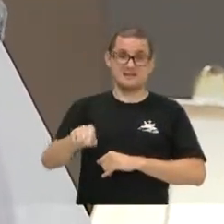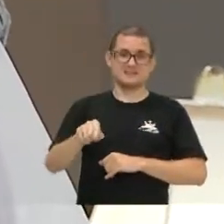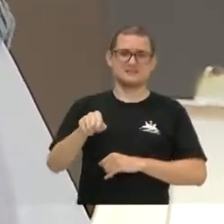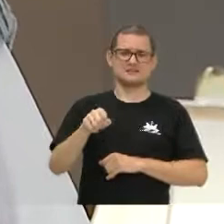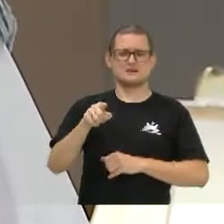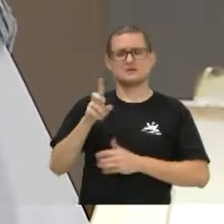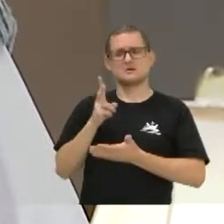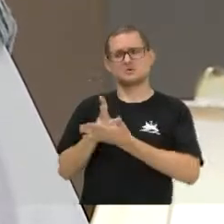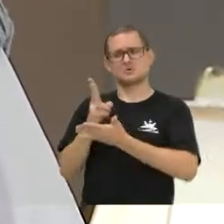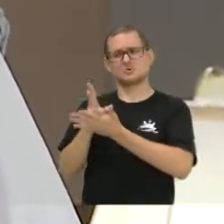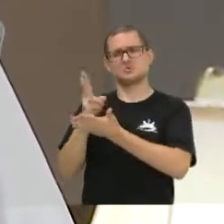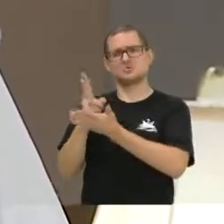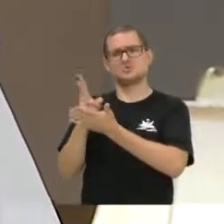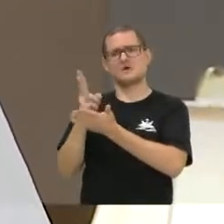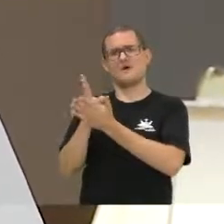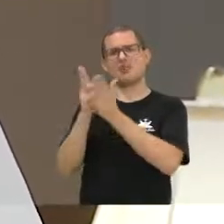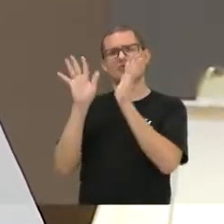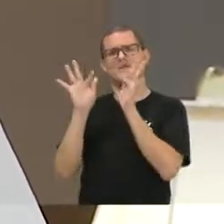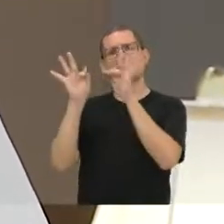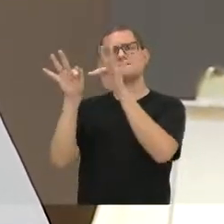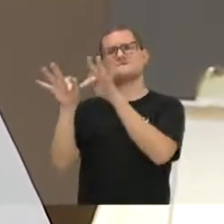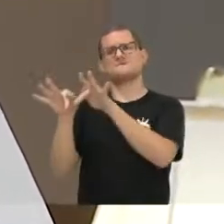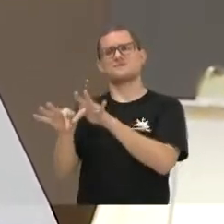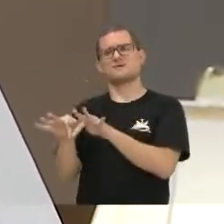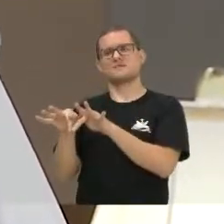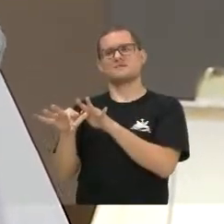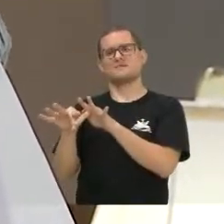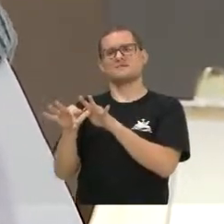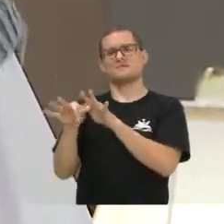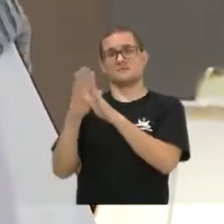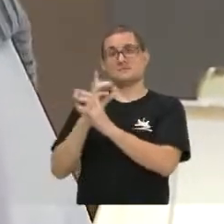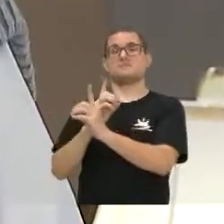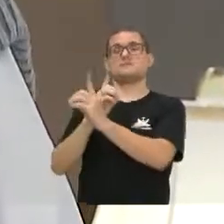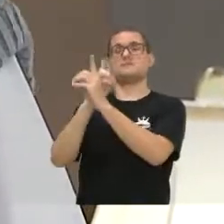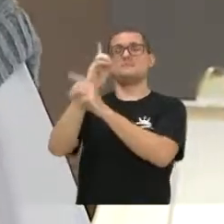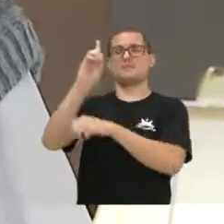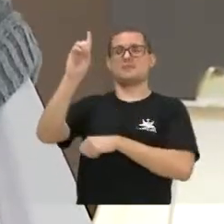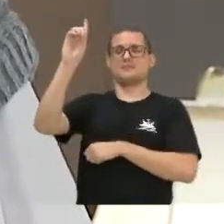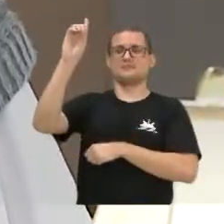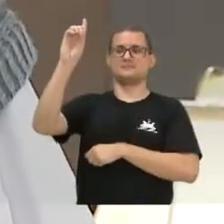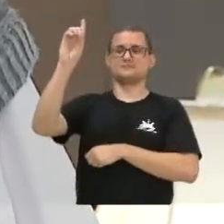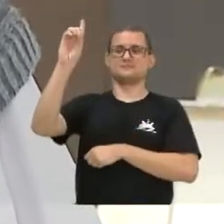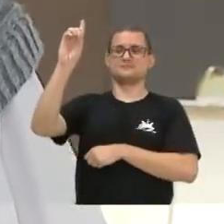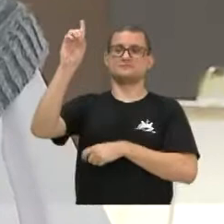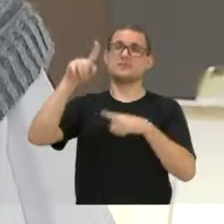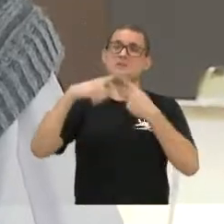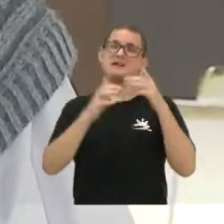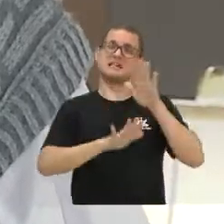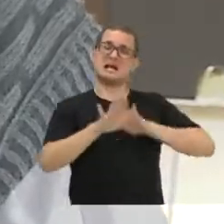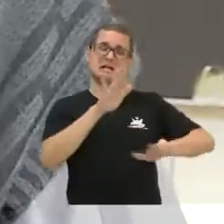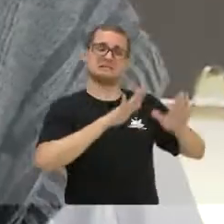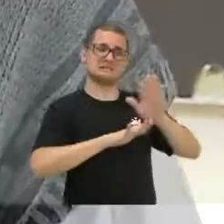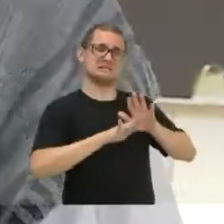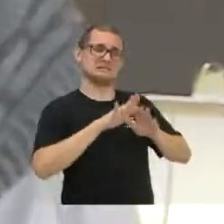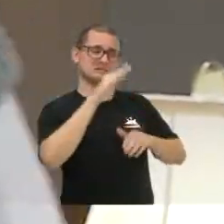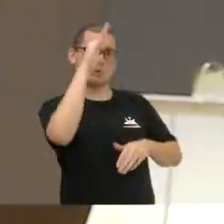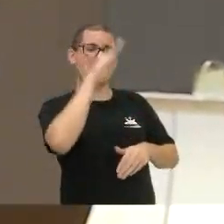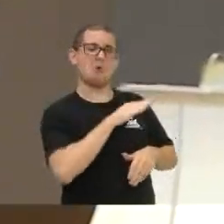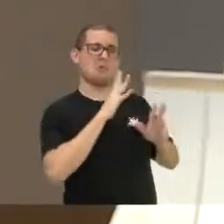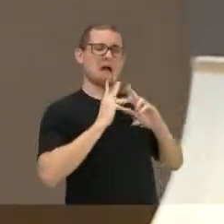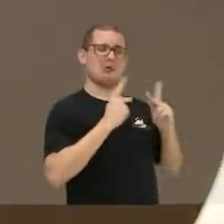conferindo sentido até a certas a certos absurdos que a maldade humana pode